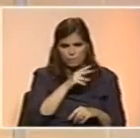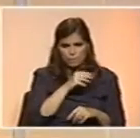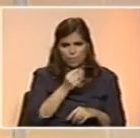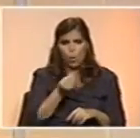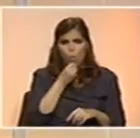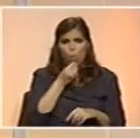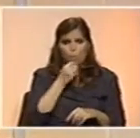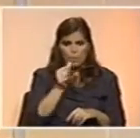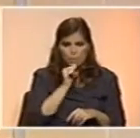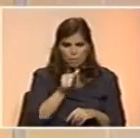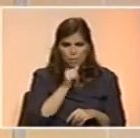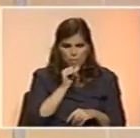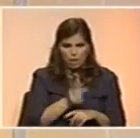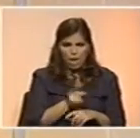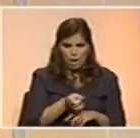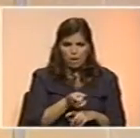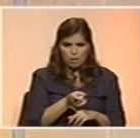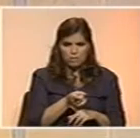beber, acaba por ser